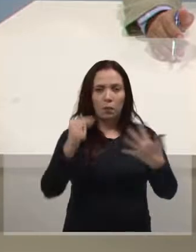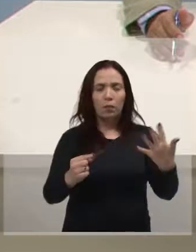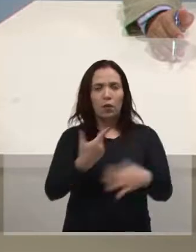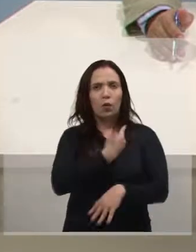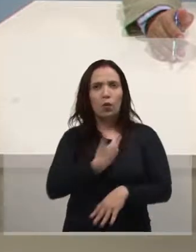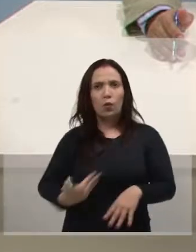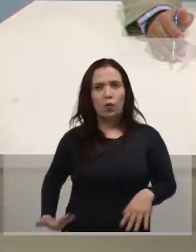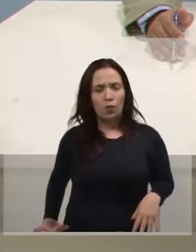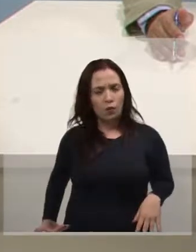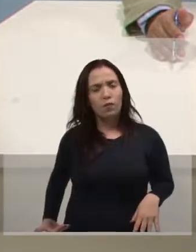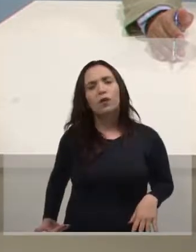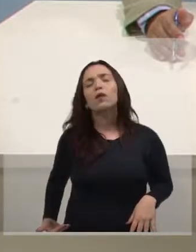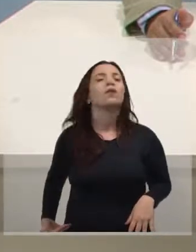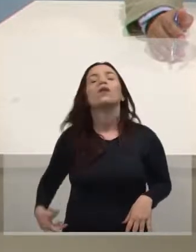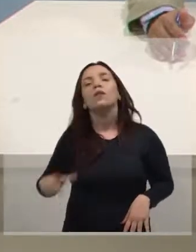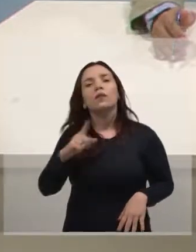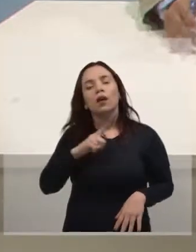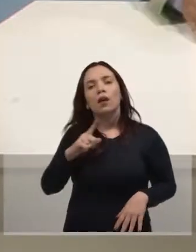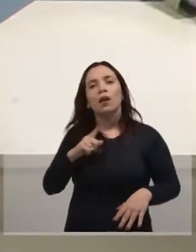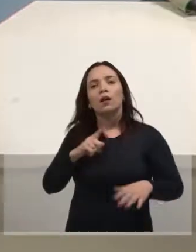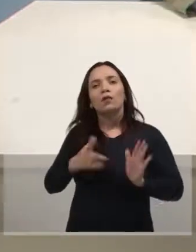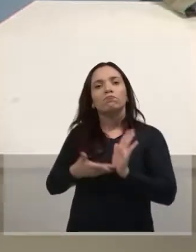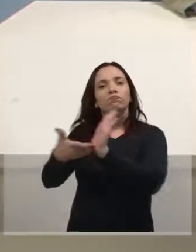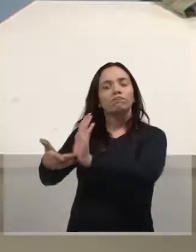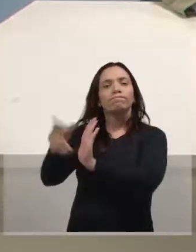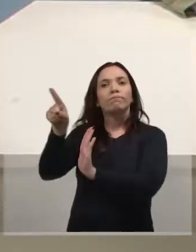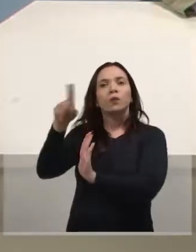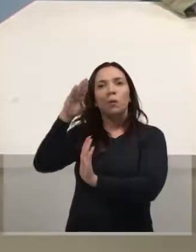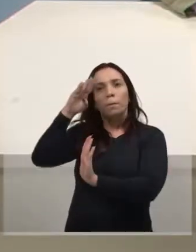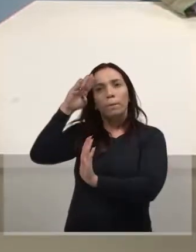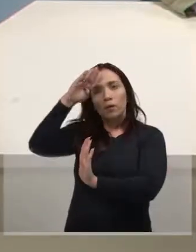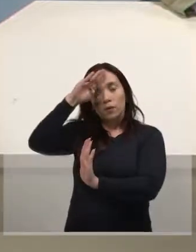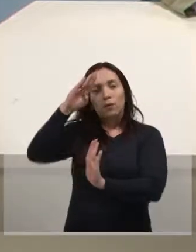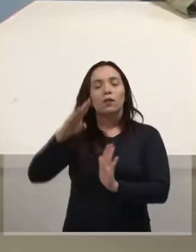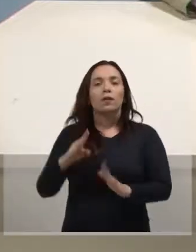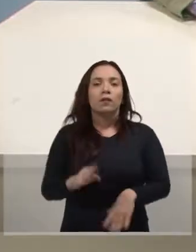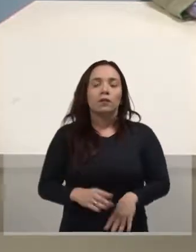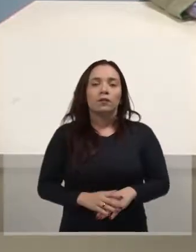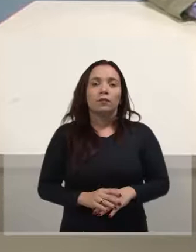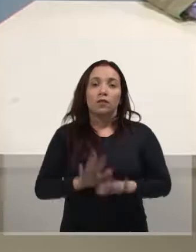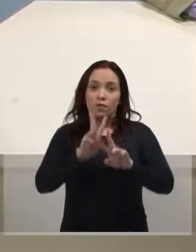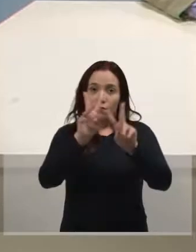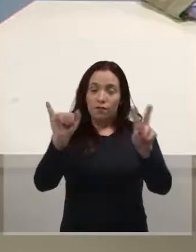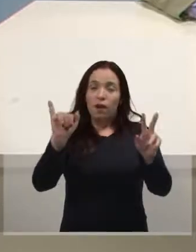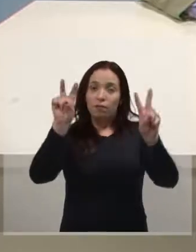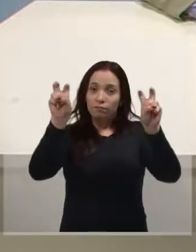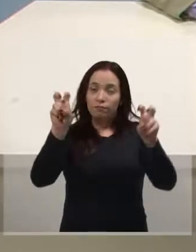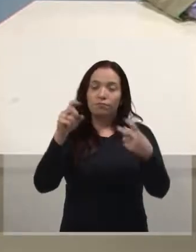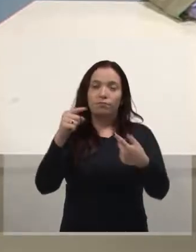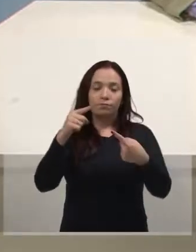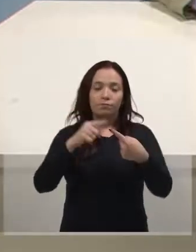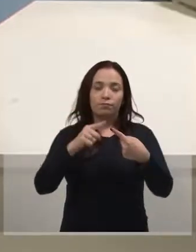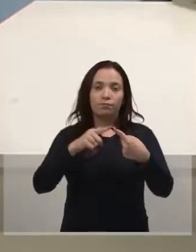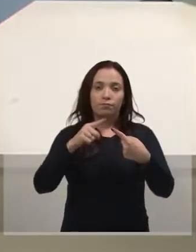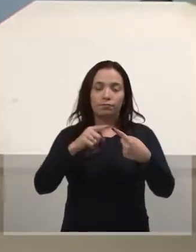governadores ao presidente Jair Bolsonaro. Daqui a pouquinho, reforma da Previdência também,